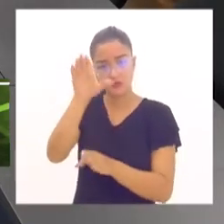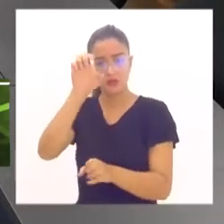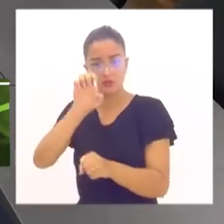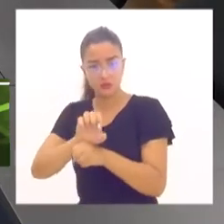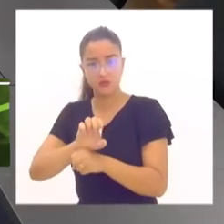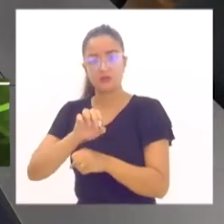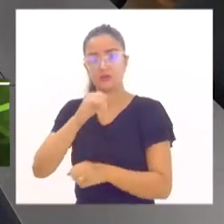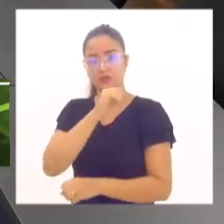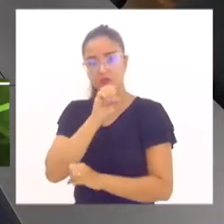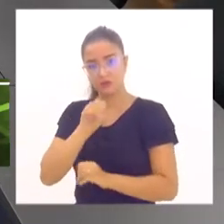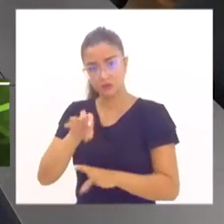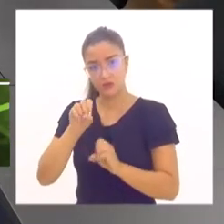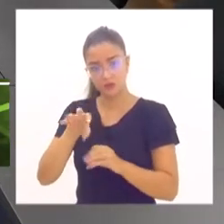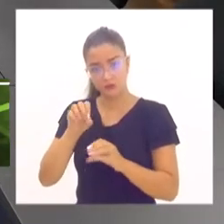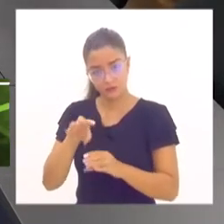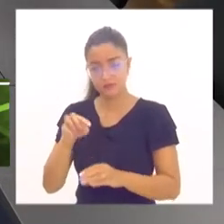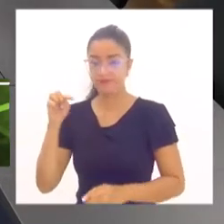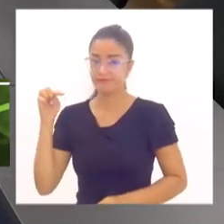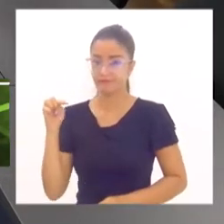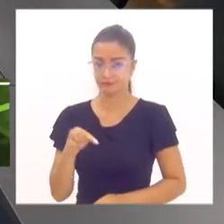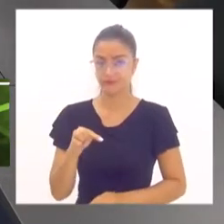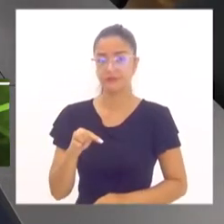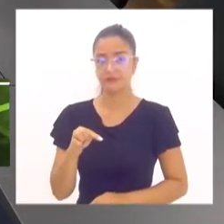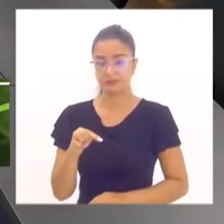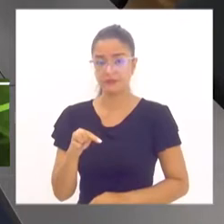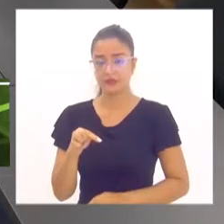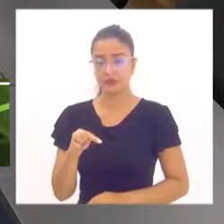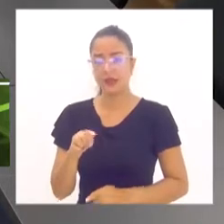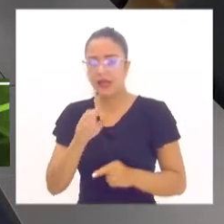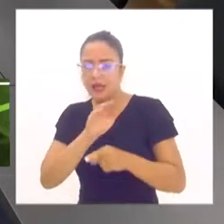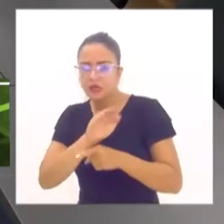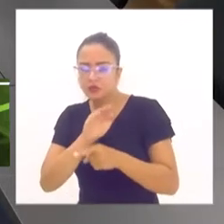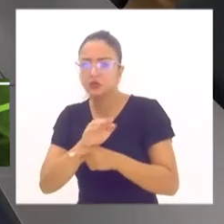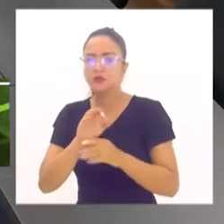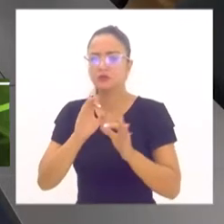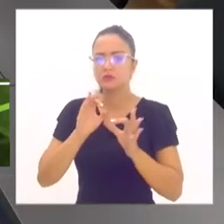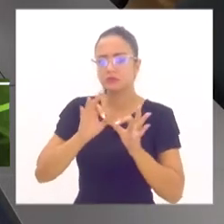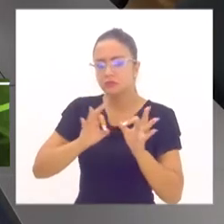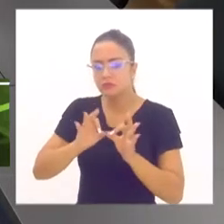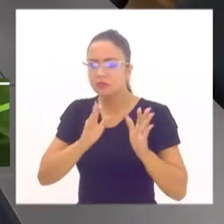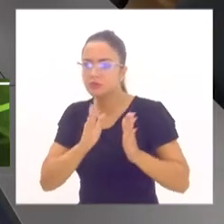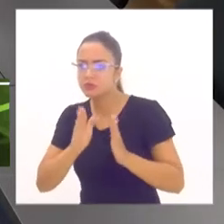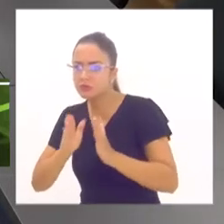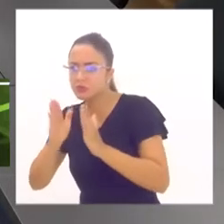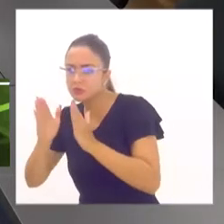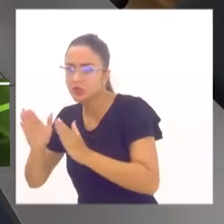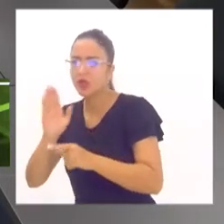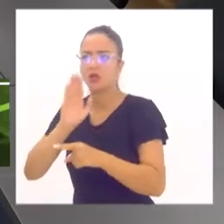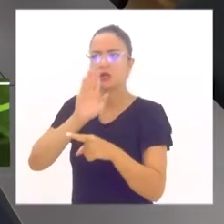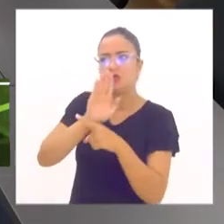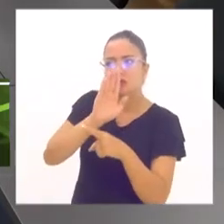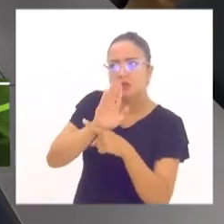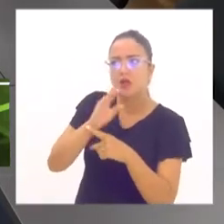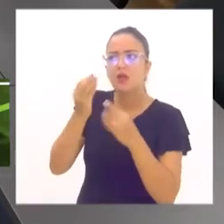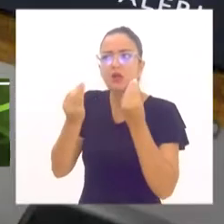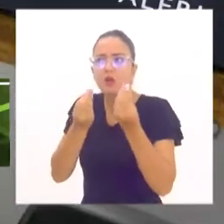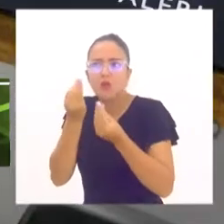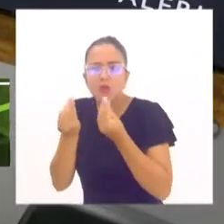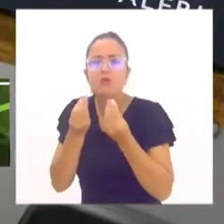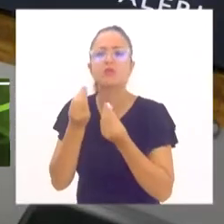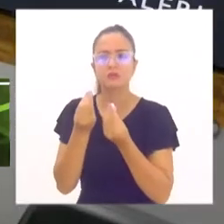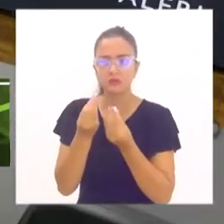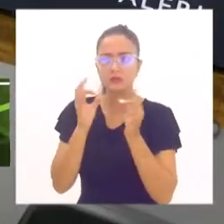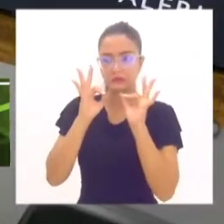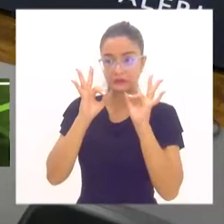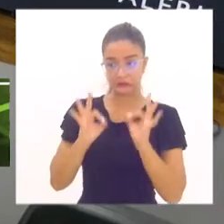órgão normatizador, regulador do nosso sistema, de assessoria, de consultoria,